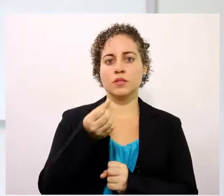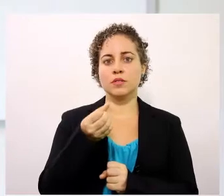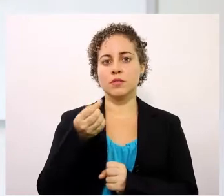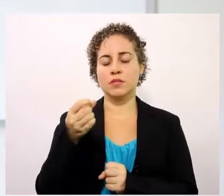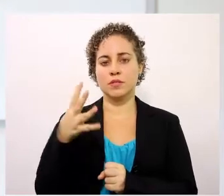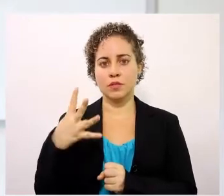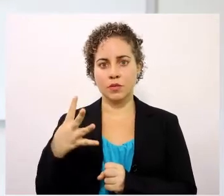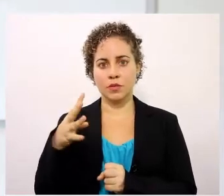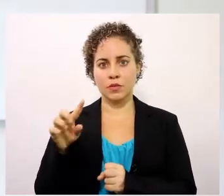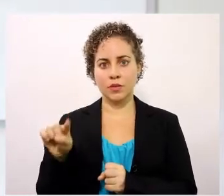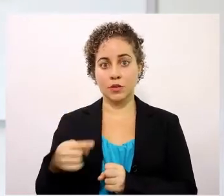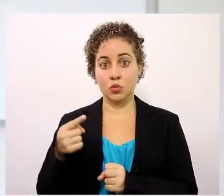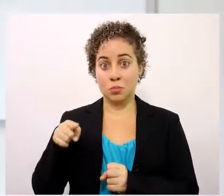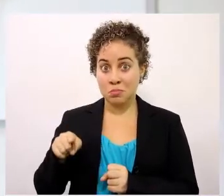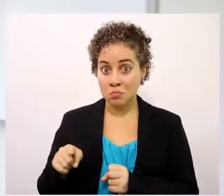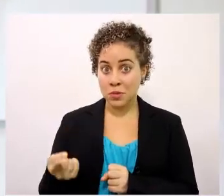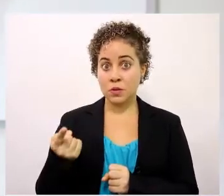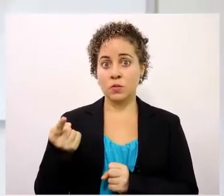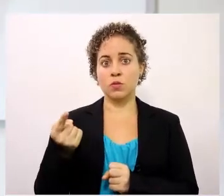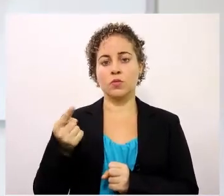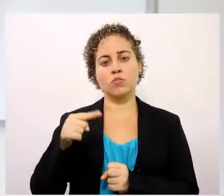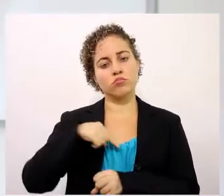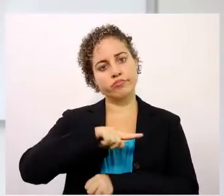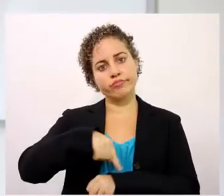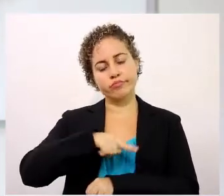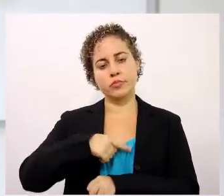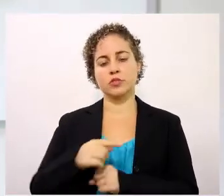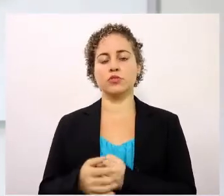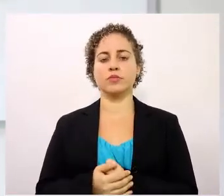264 mil horas.